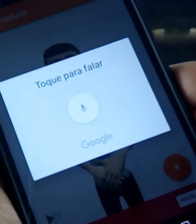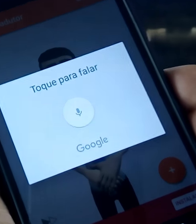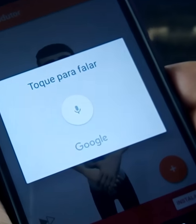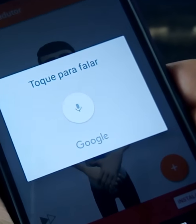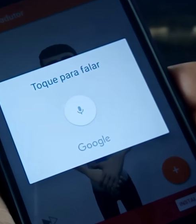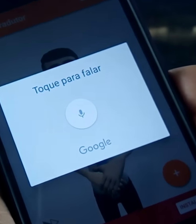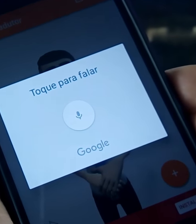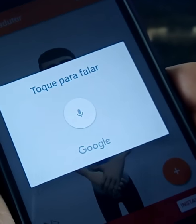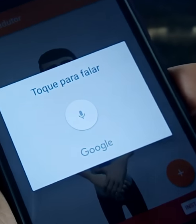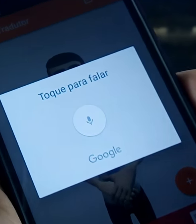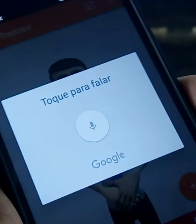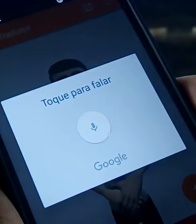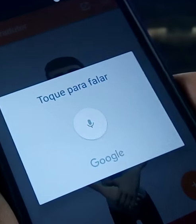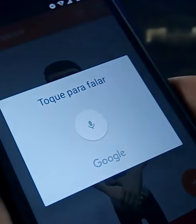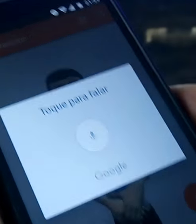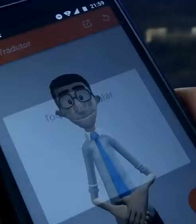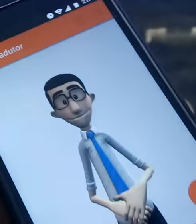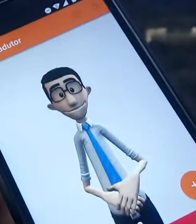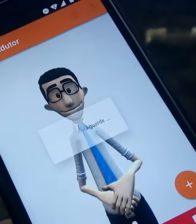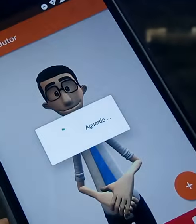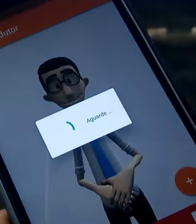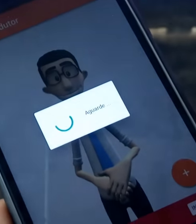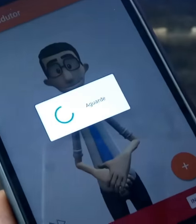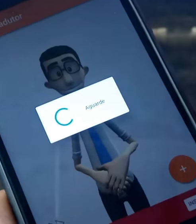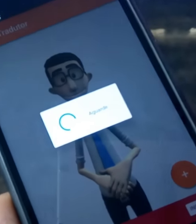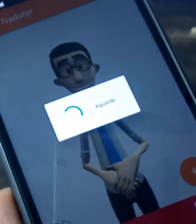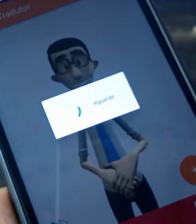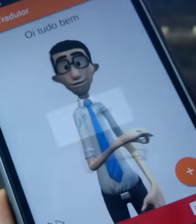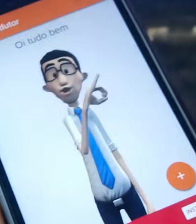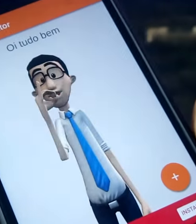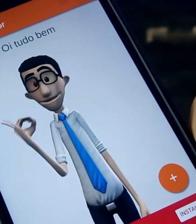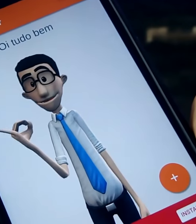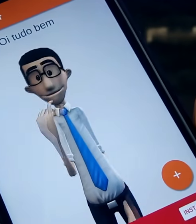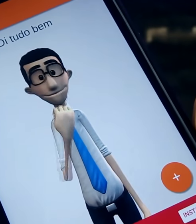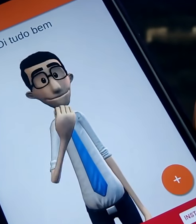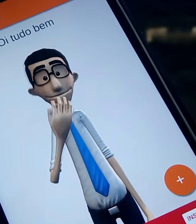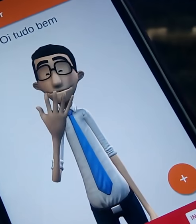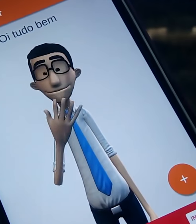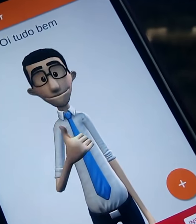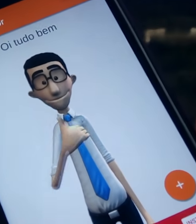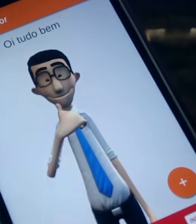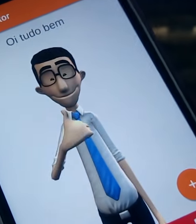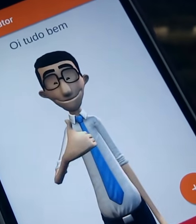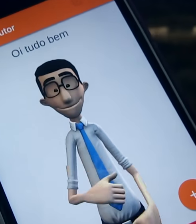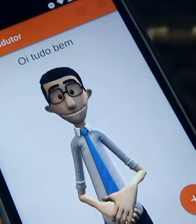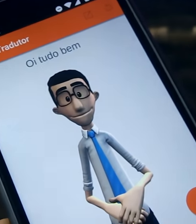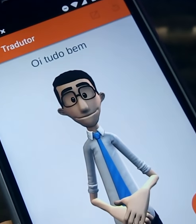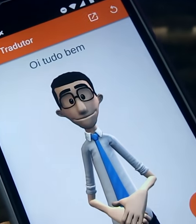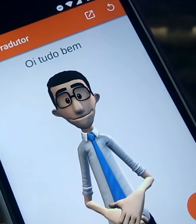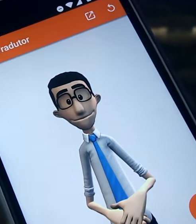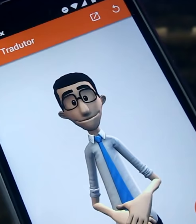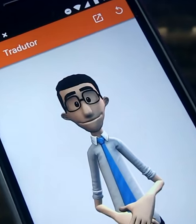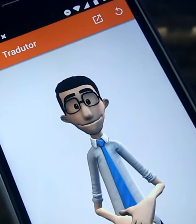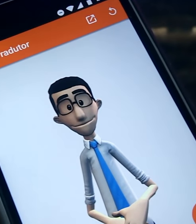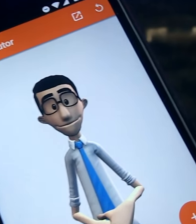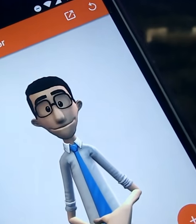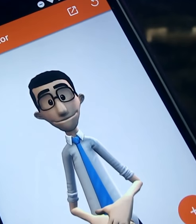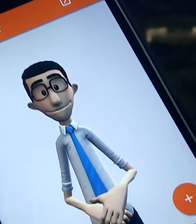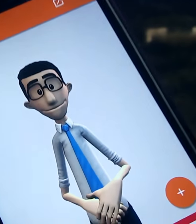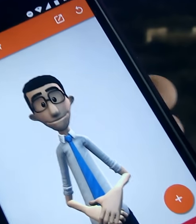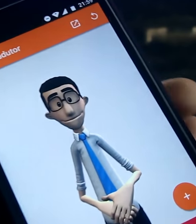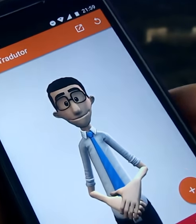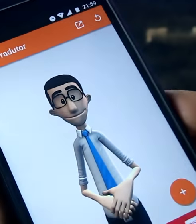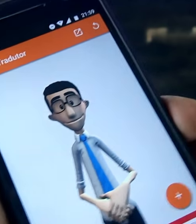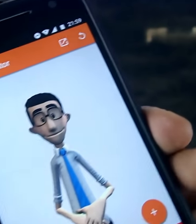Pronto, ele terminou, Viu aí? Ele ouviu e vai traduzir agora. Olha lá. Oi, tudo bem? Outra ferramenta que eu achei